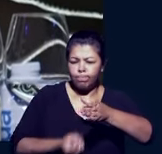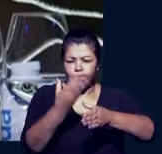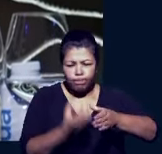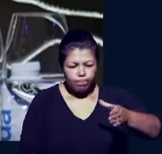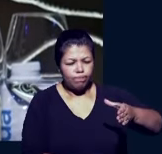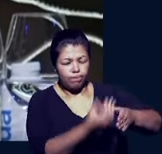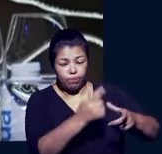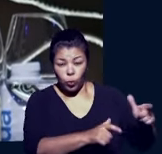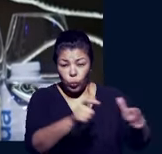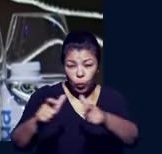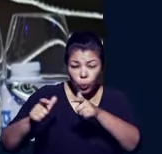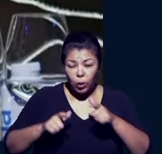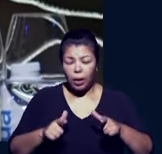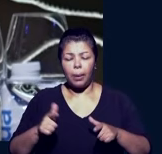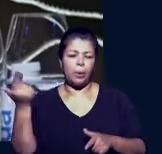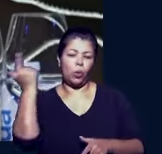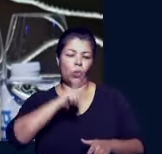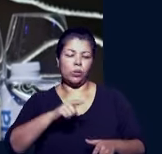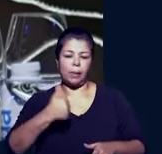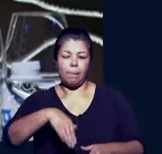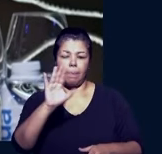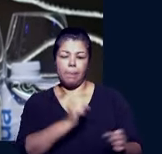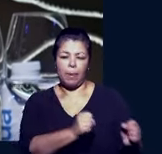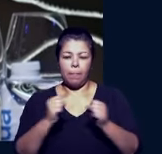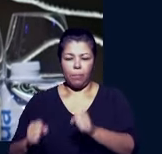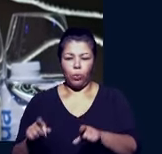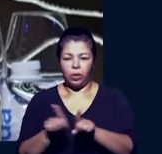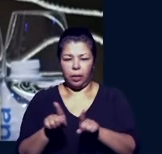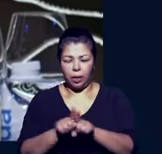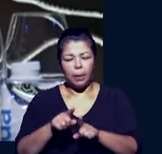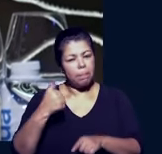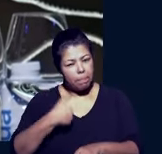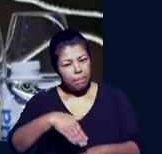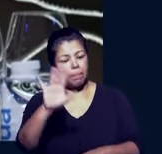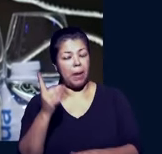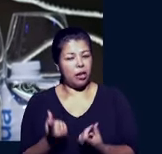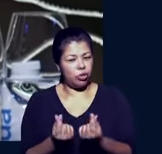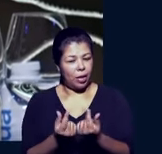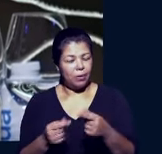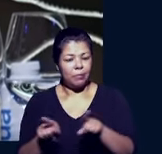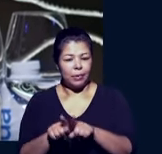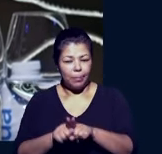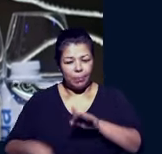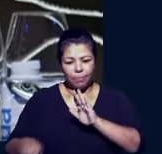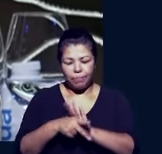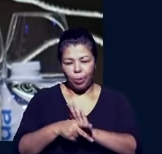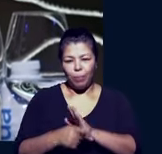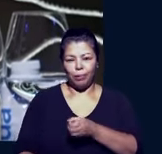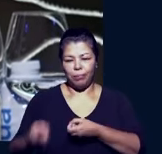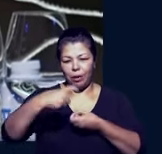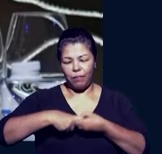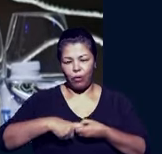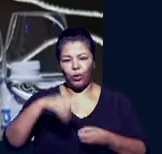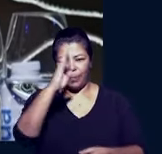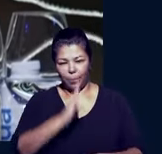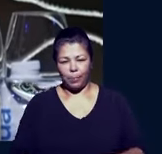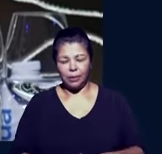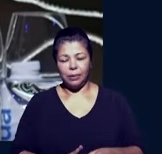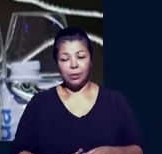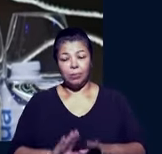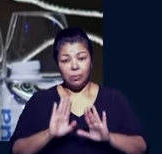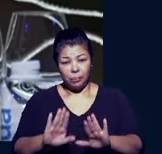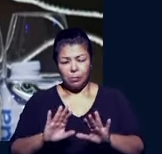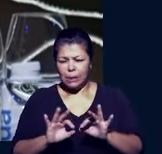tenham mais esferas de poder e mais custo pro pro Brasil a gente quer exatamente o inverso disso mais